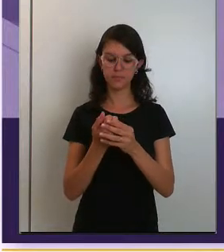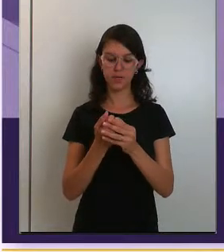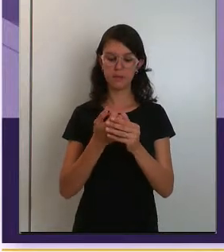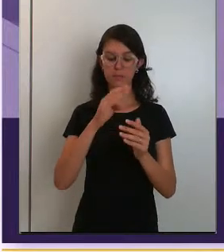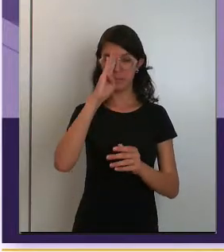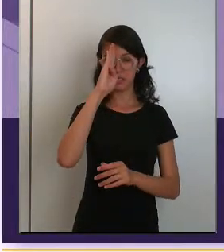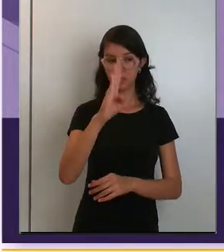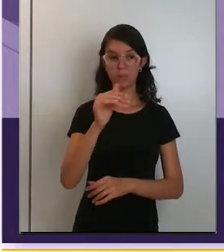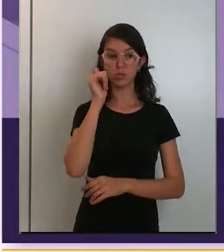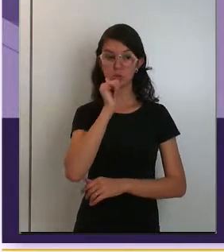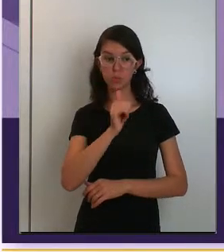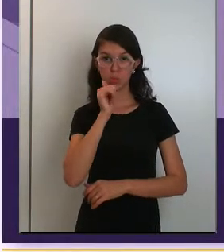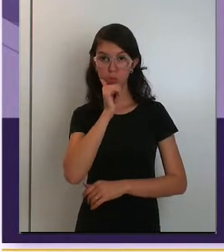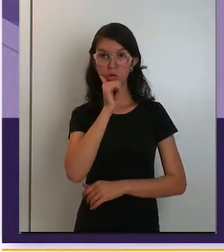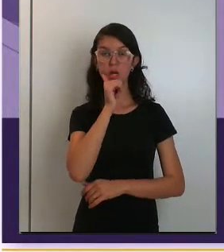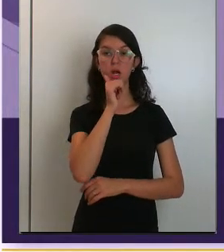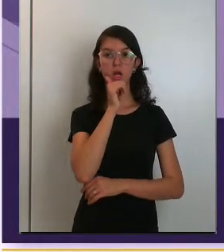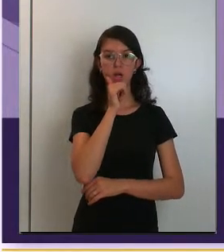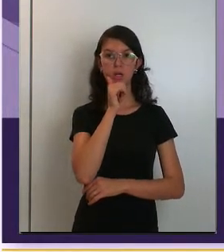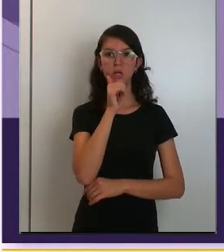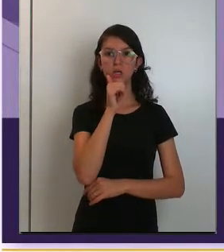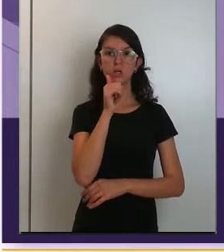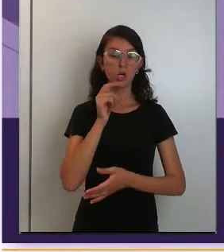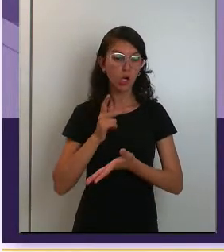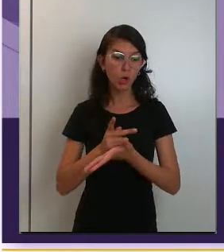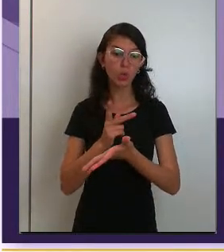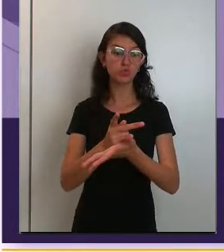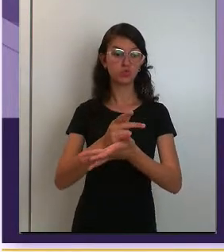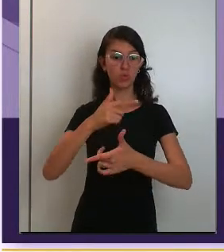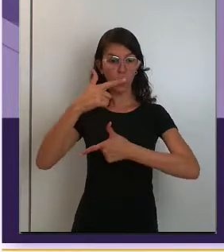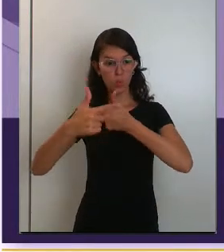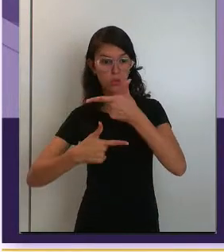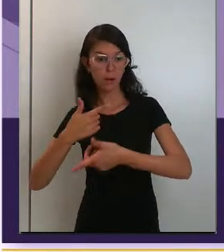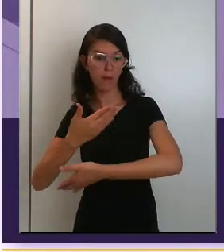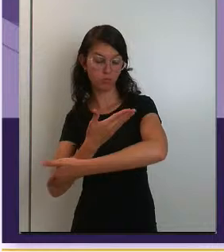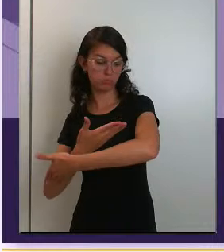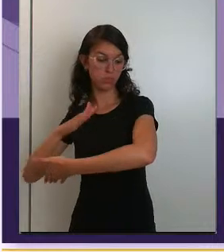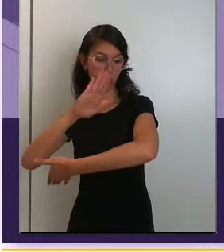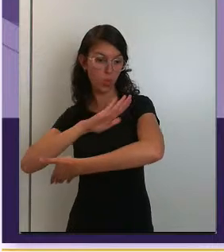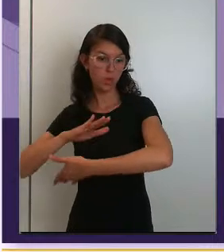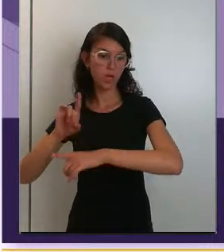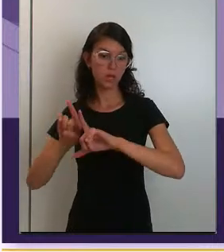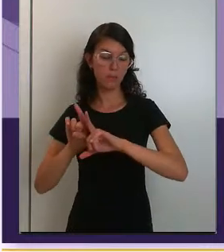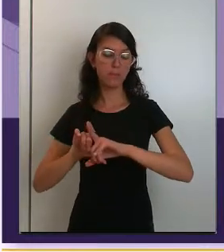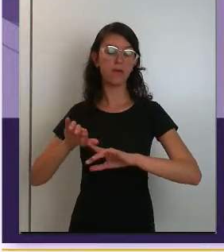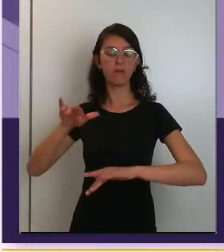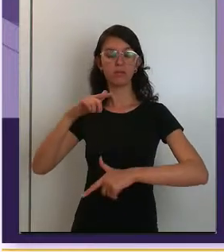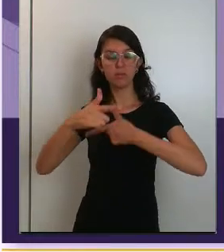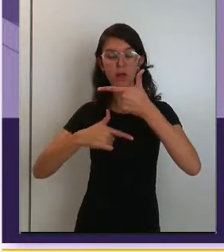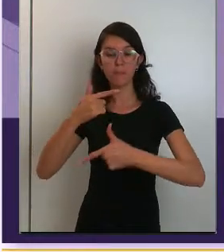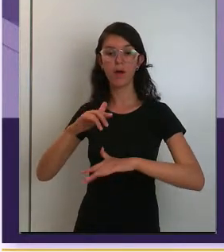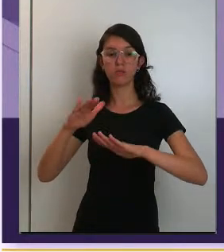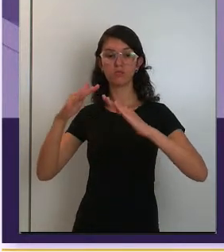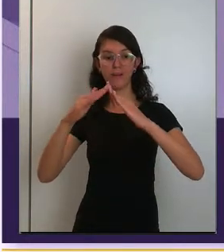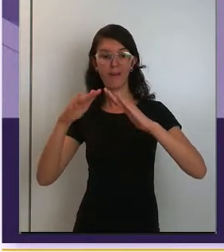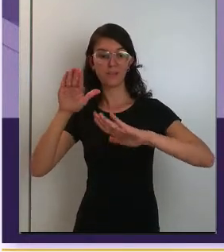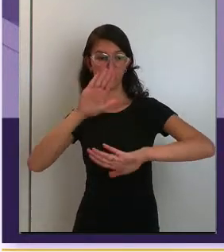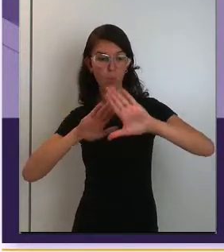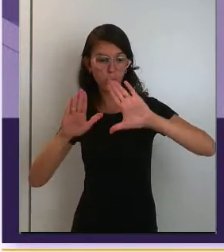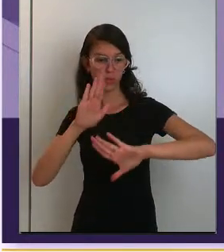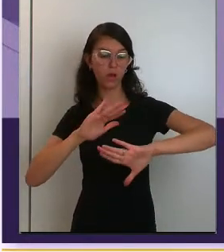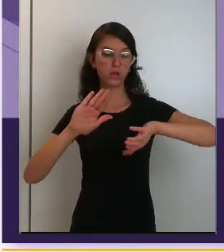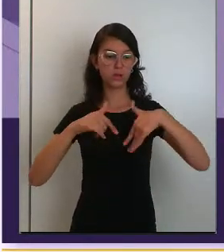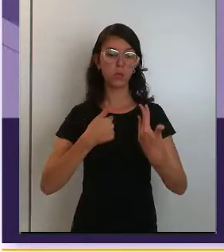que permanecem acumulando o trabalho reprodutivo, o trabalho doméstico, o trabalho de cuidado com esse retorno para a empresa. E